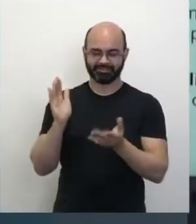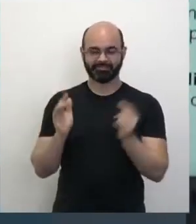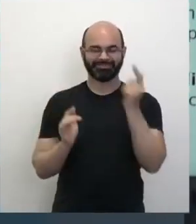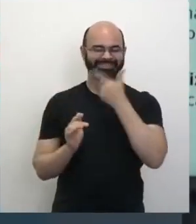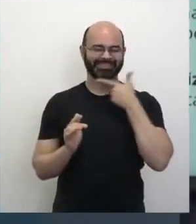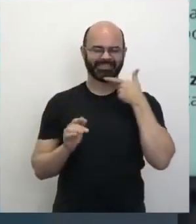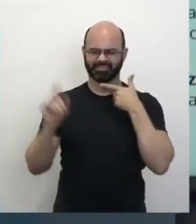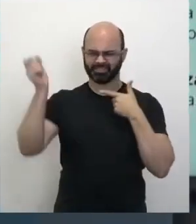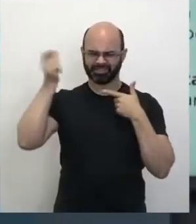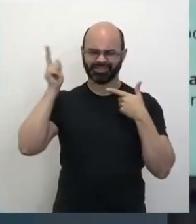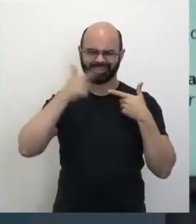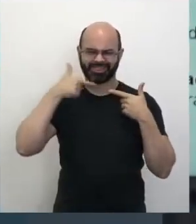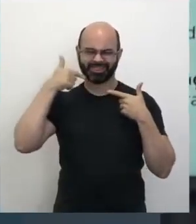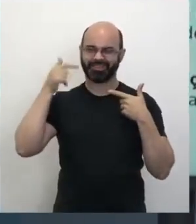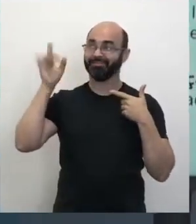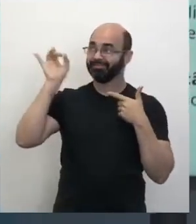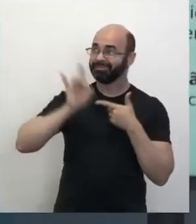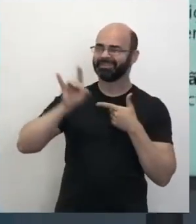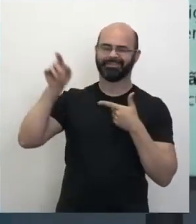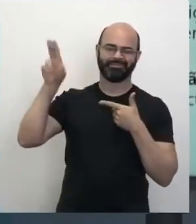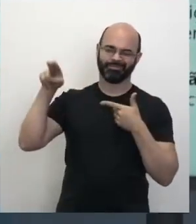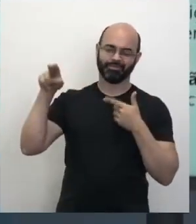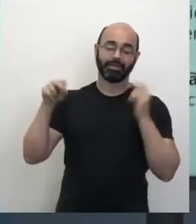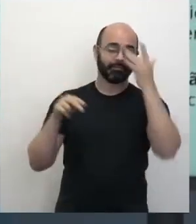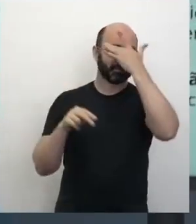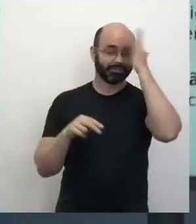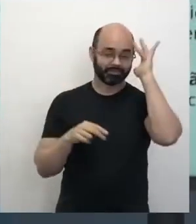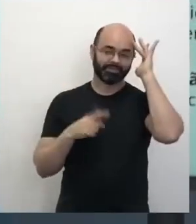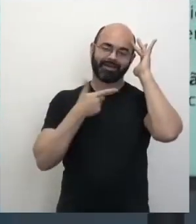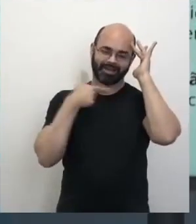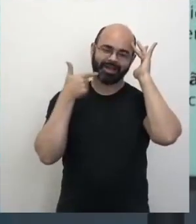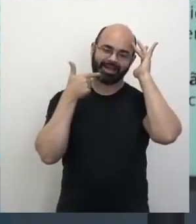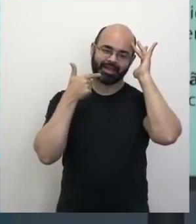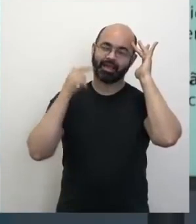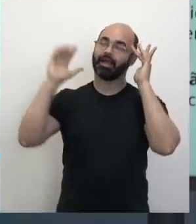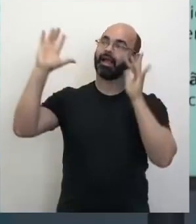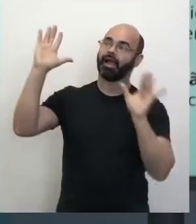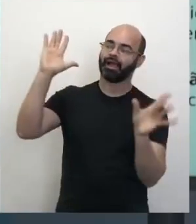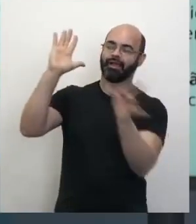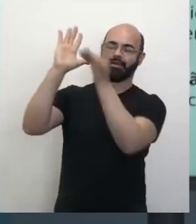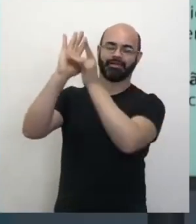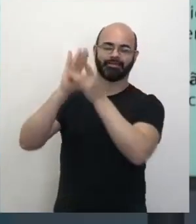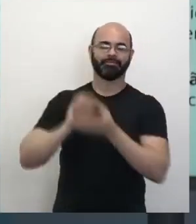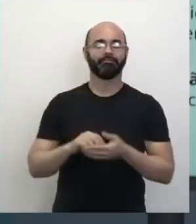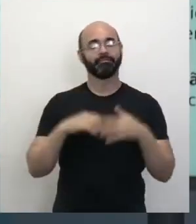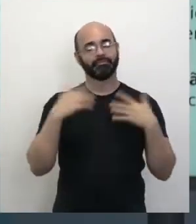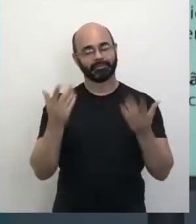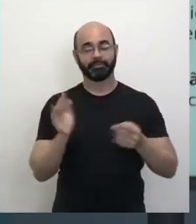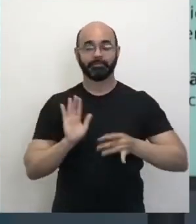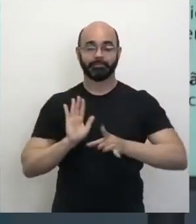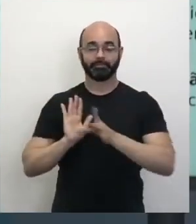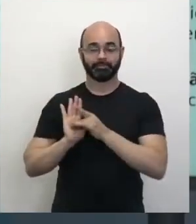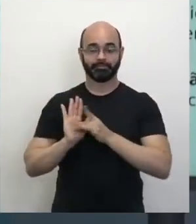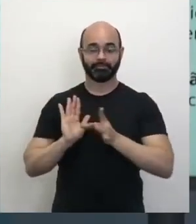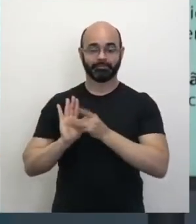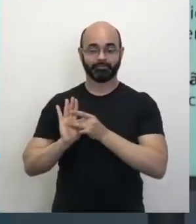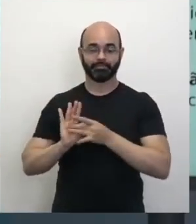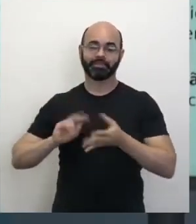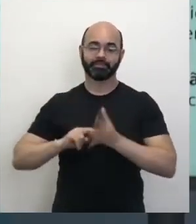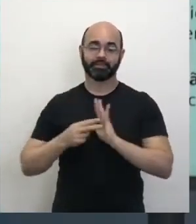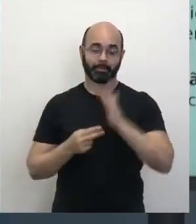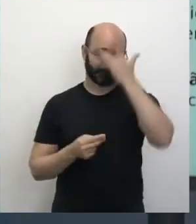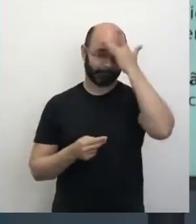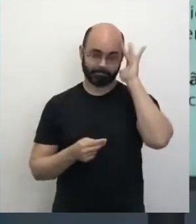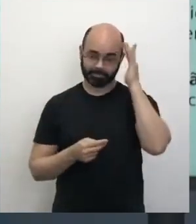né? Então, é uma característica humana. Então, eu quero que vocês percebam isso. Personificação é atitudes